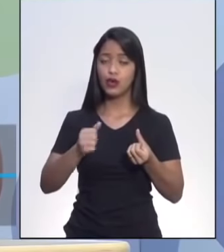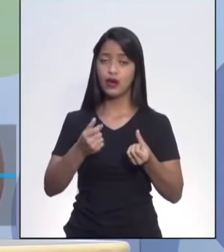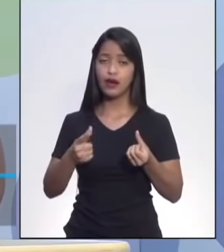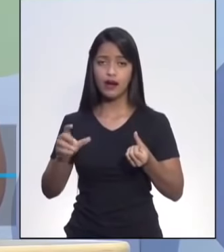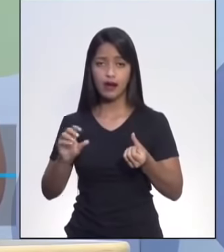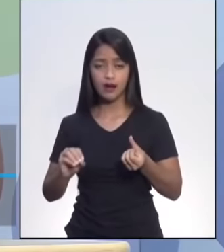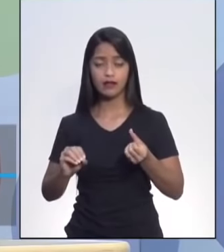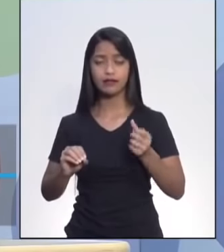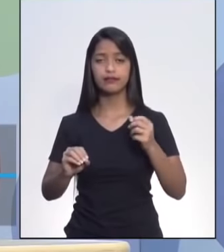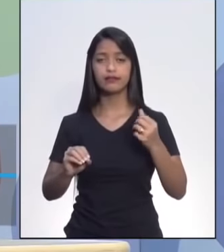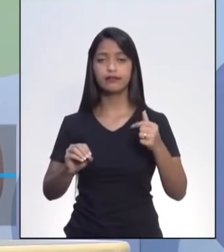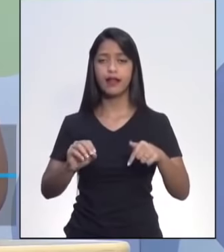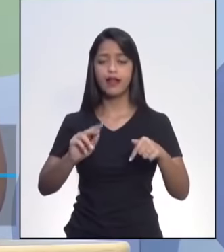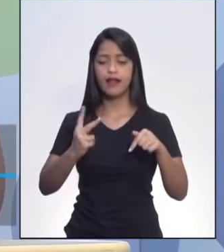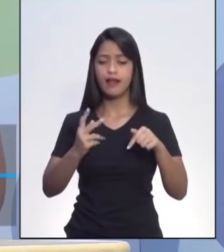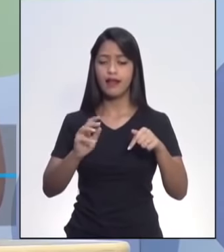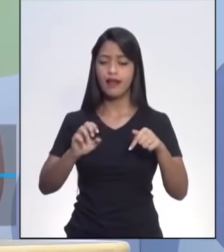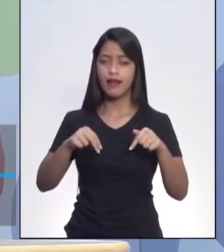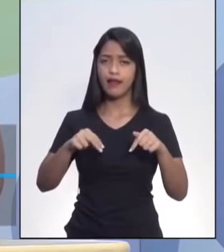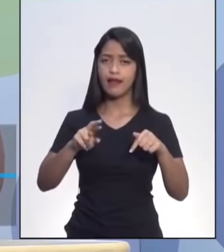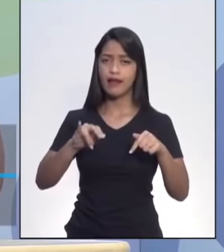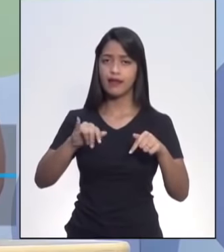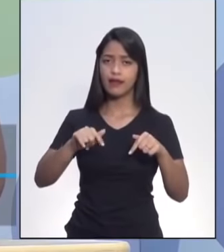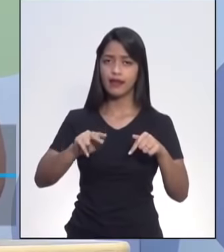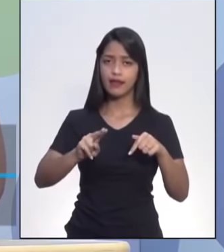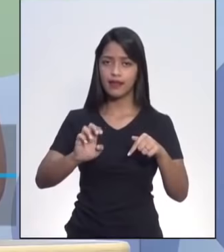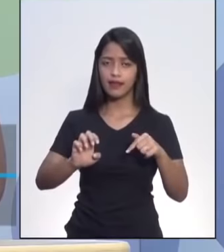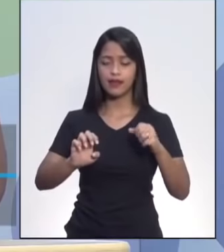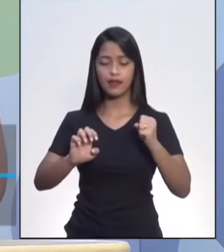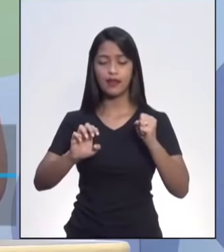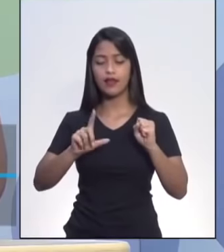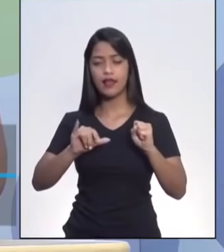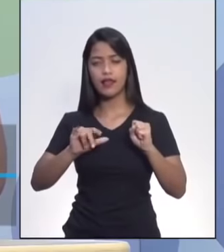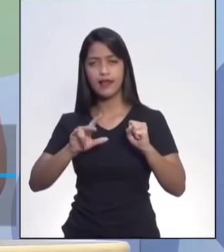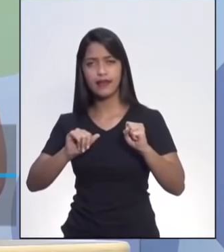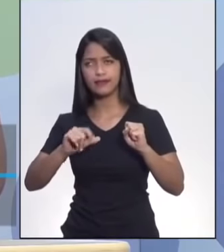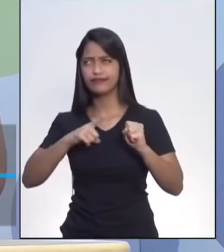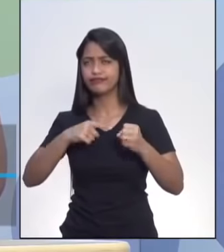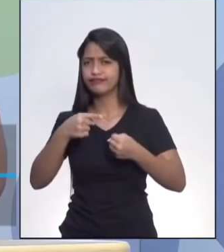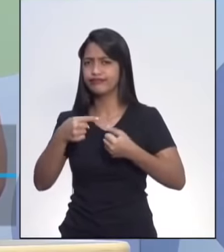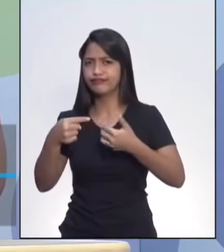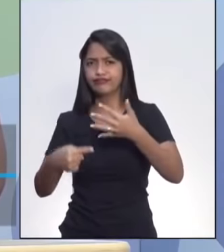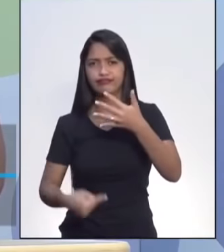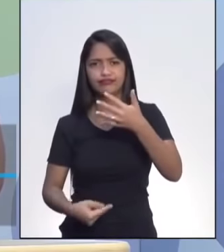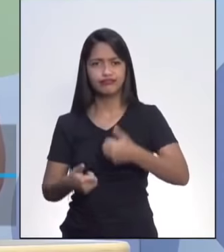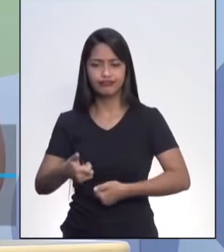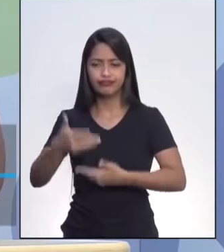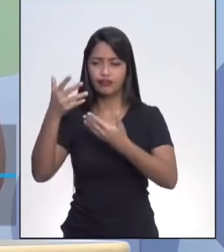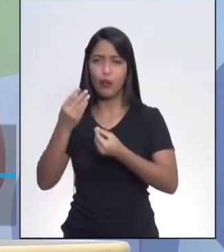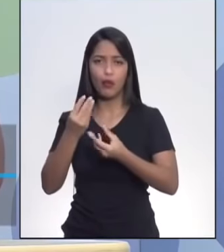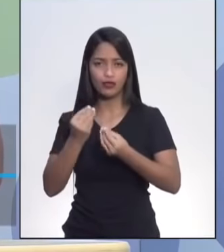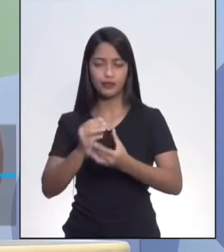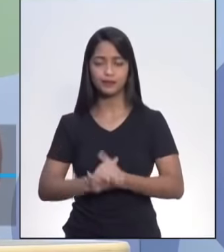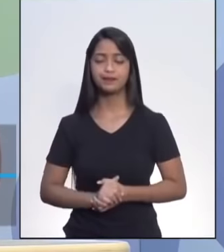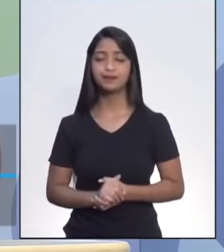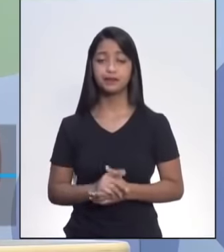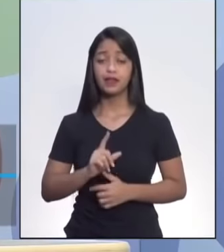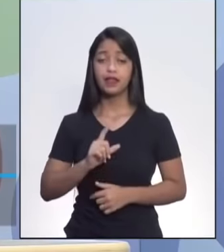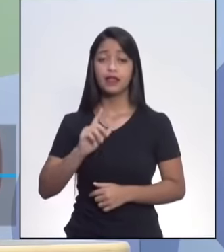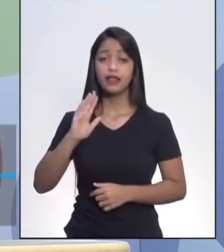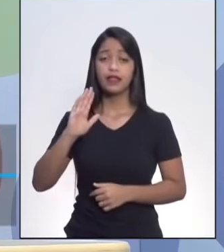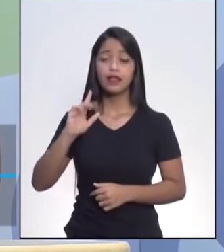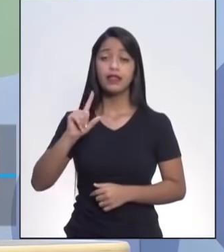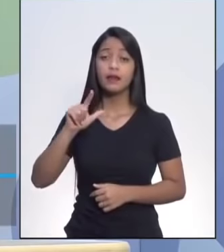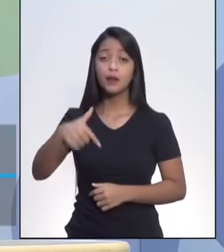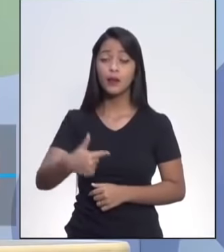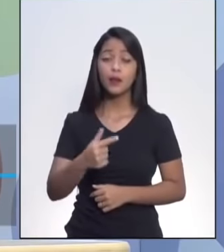Henrique Dias, Lívia, e aí eu vou falar mais um monte de gente se eu continuar. Tá. Depois, é engraçado, algumas coisas que a